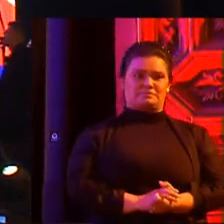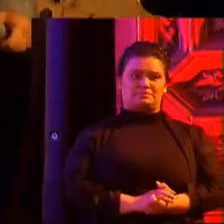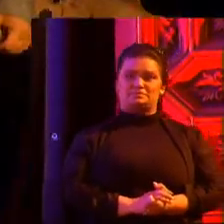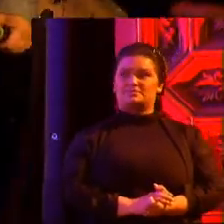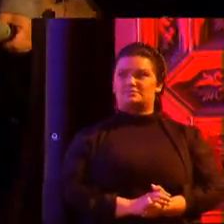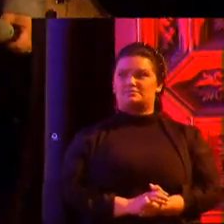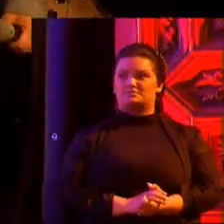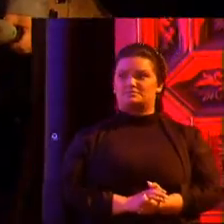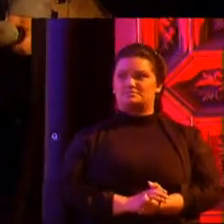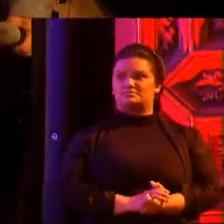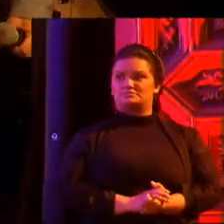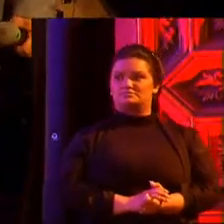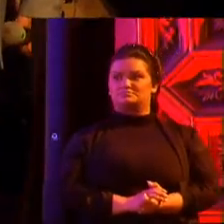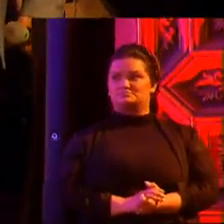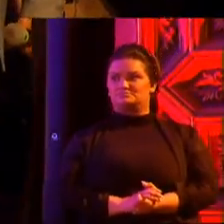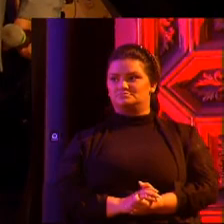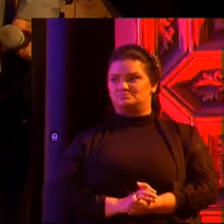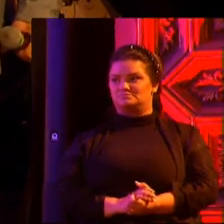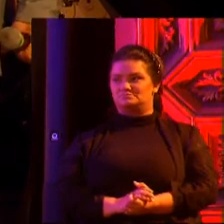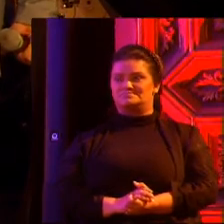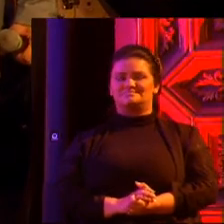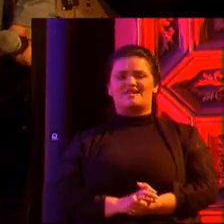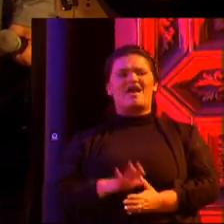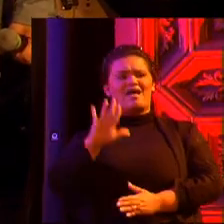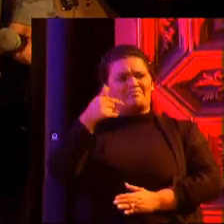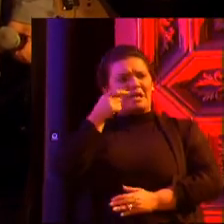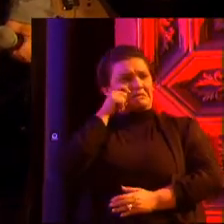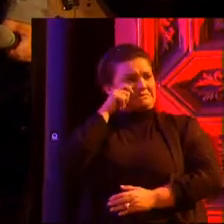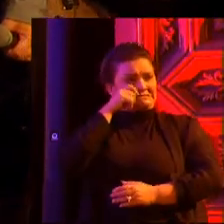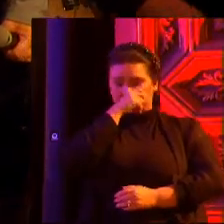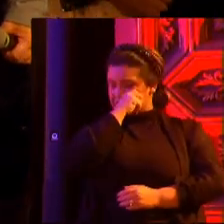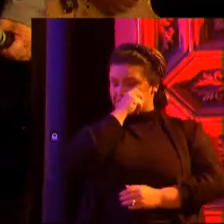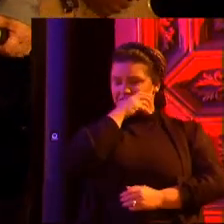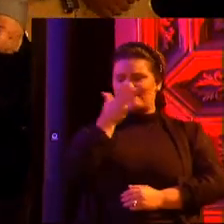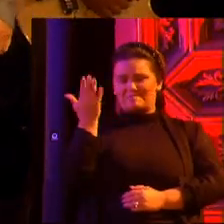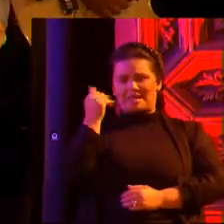Papel toalha para mim, que eu estou chorando, por favor.